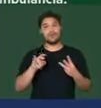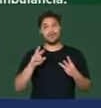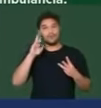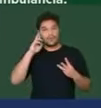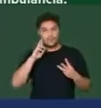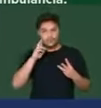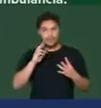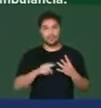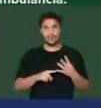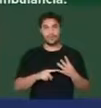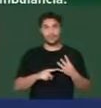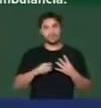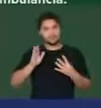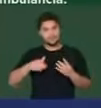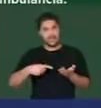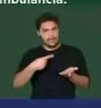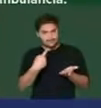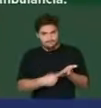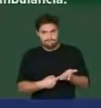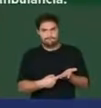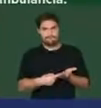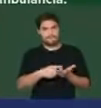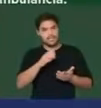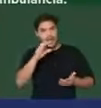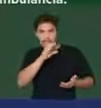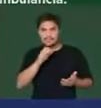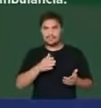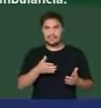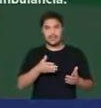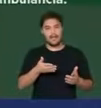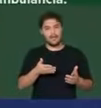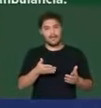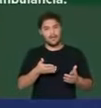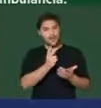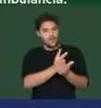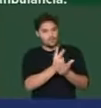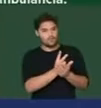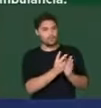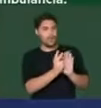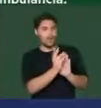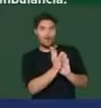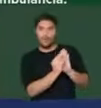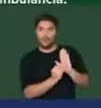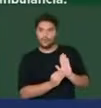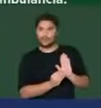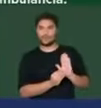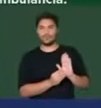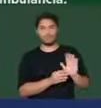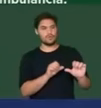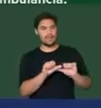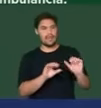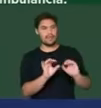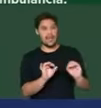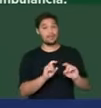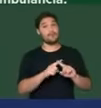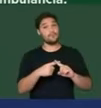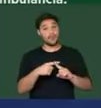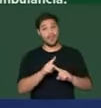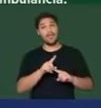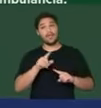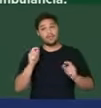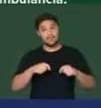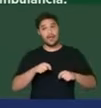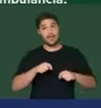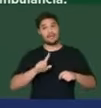se compromete a acelerar, preservar o conteúdo e, na perspectiva de votação, na próxima